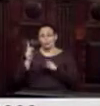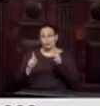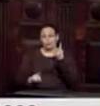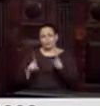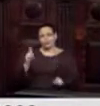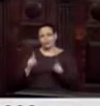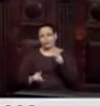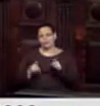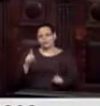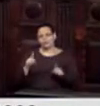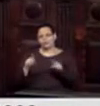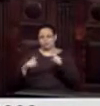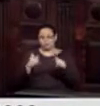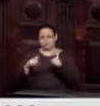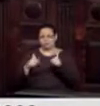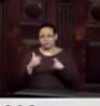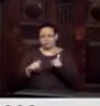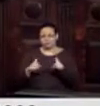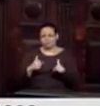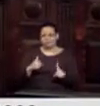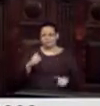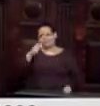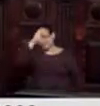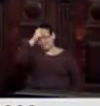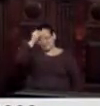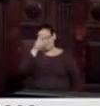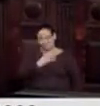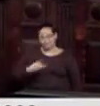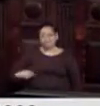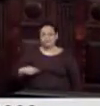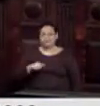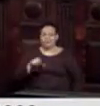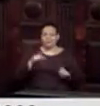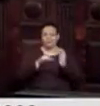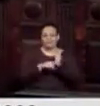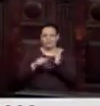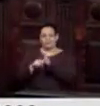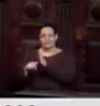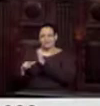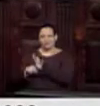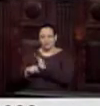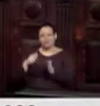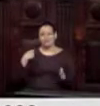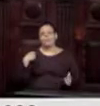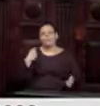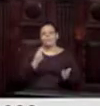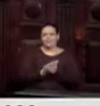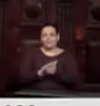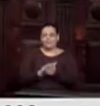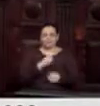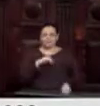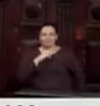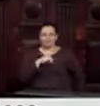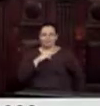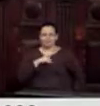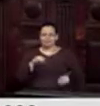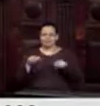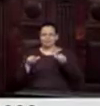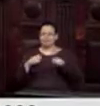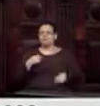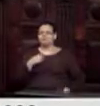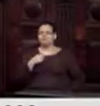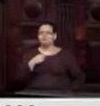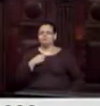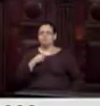população, o servidor público, penalizado ainda, com o atraso no pagamento de seus salários, que no Rio de